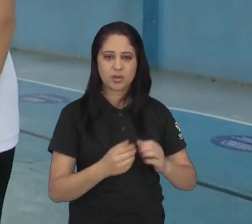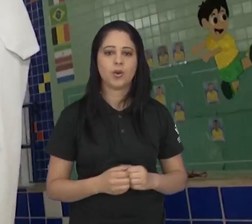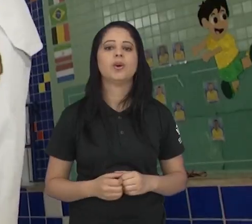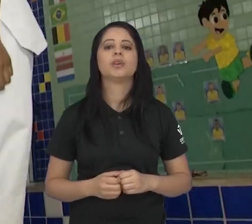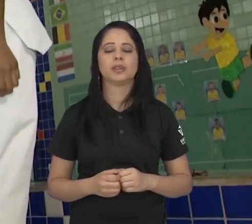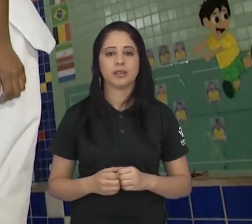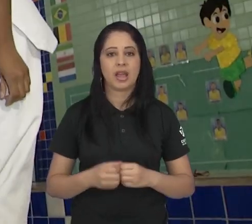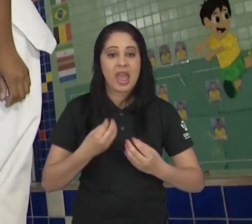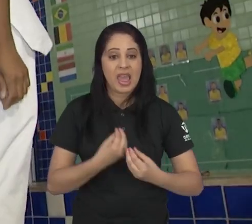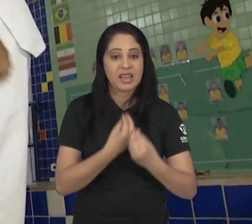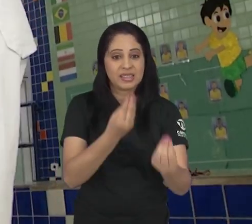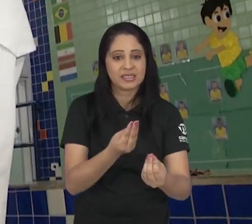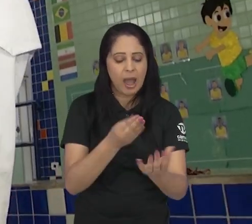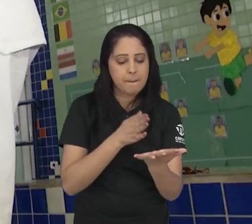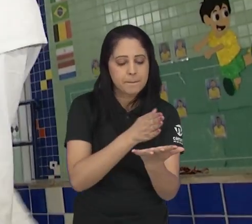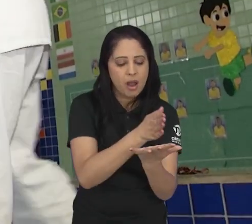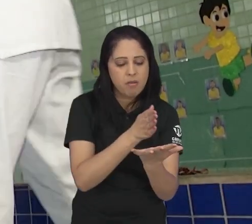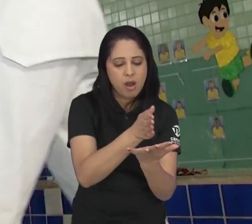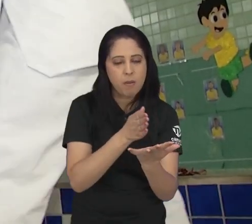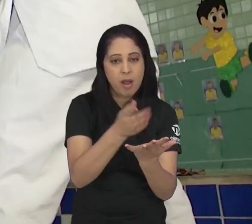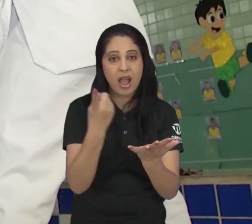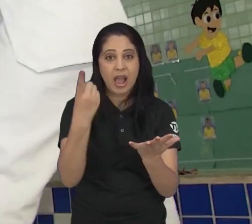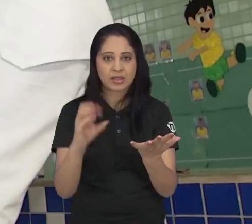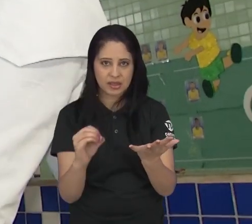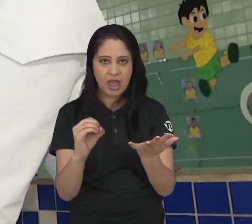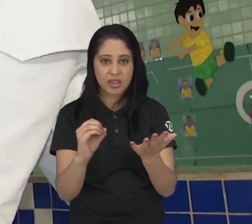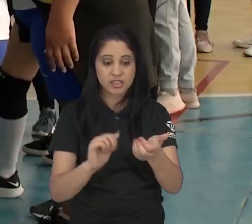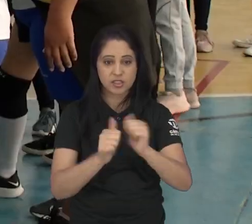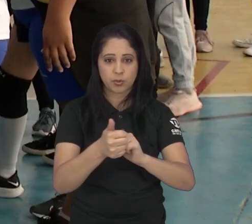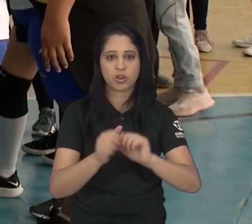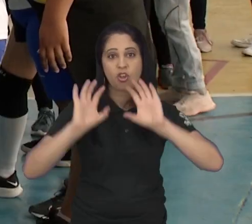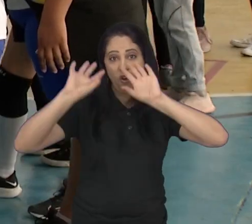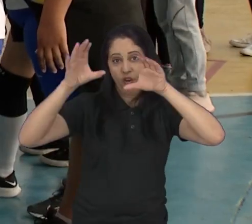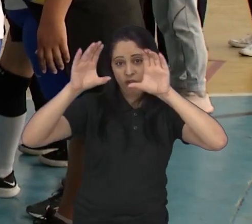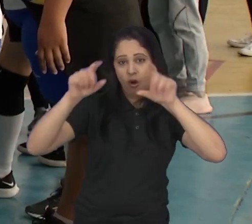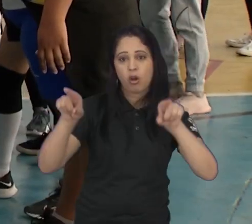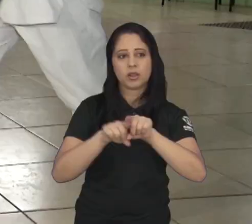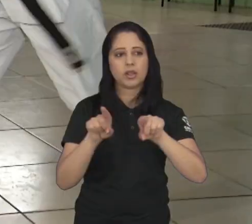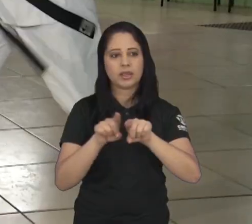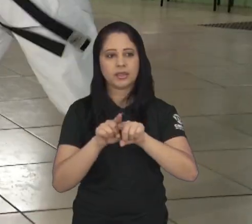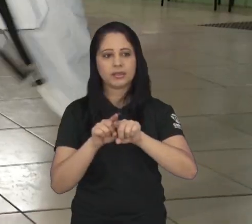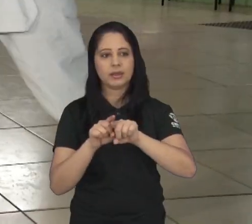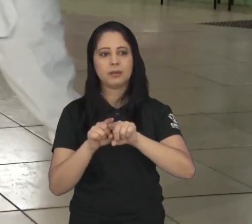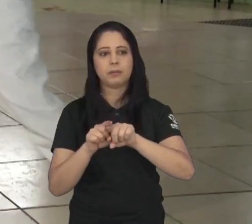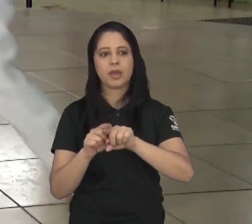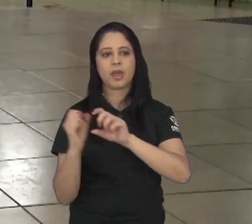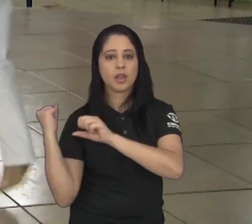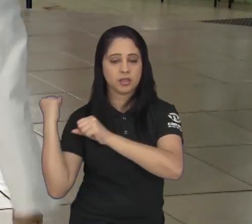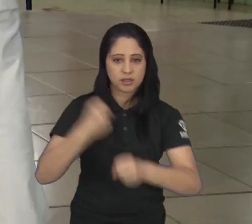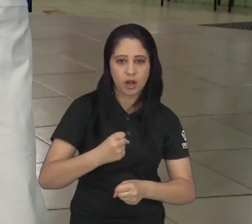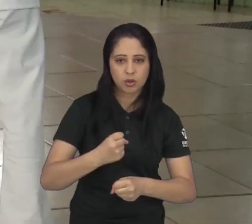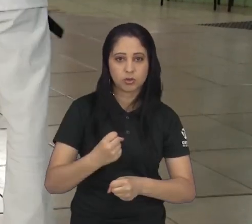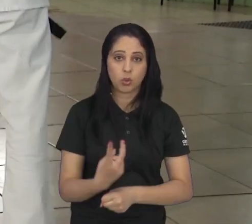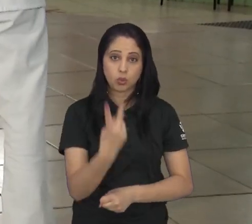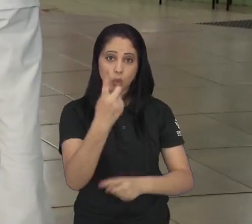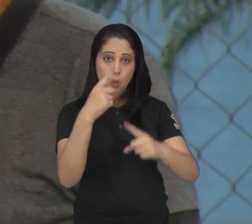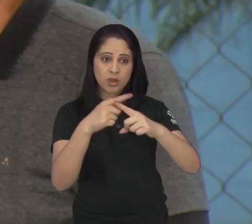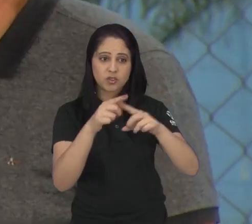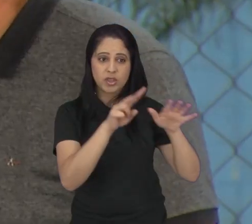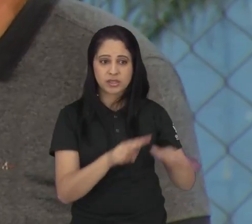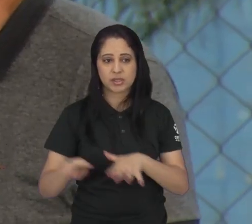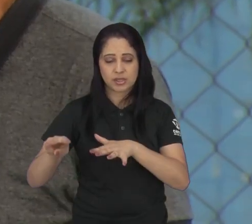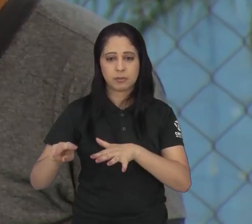Municipal oferecendo mais de 10 modalidades esportivas como o vôlei e o Taekwondo duas vezes por semana